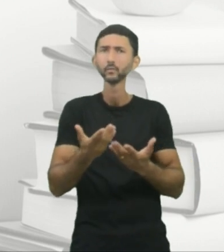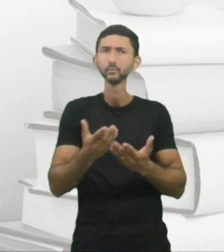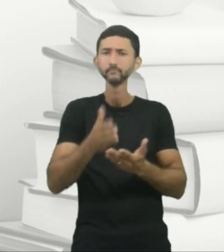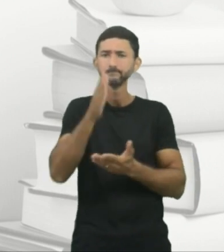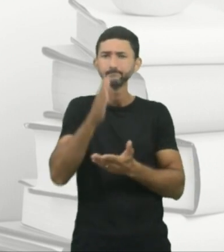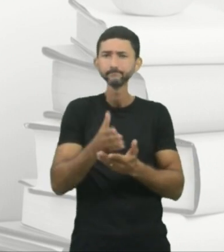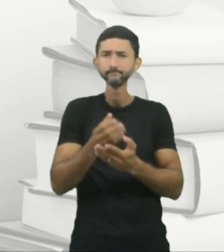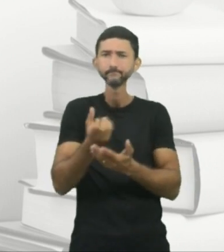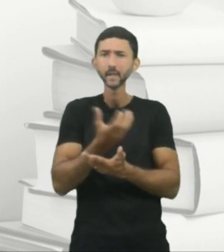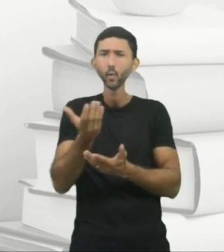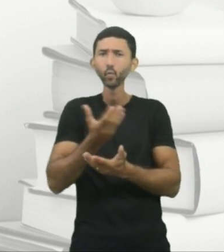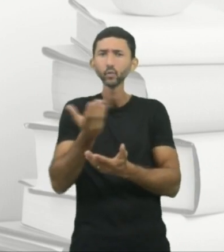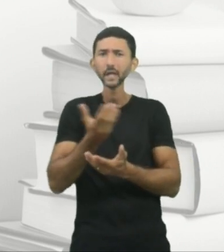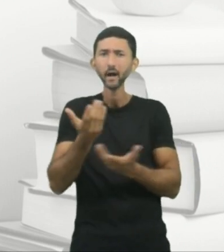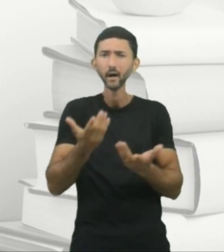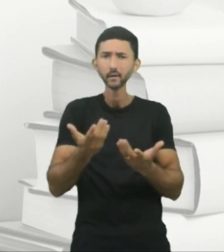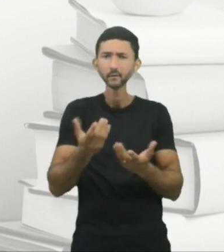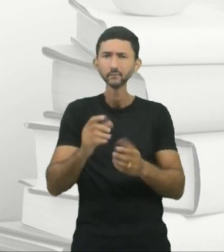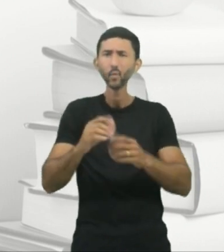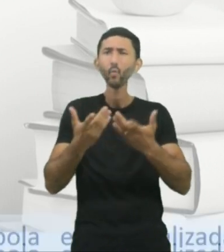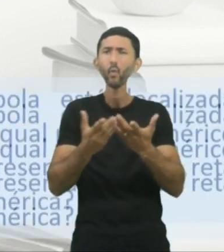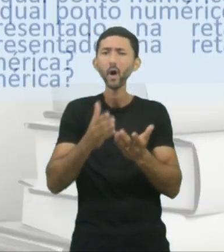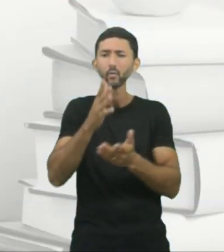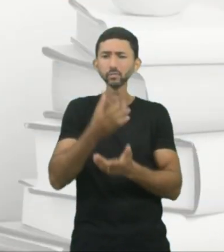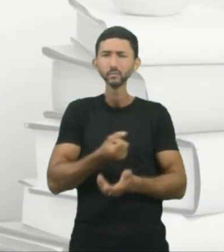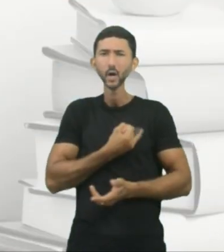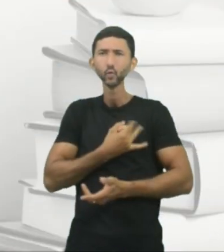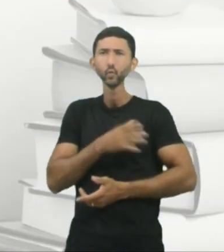reta numérica que se localiza o dado?